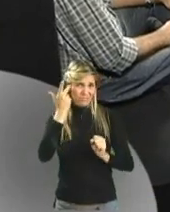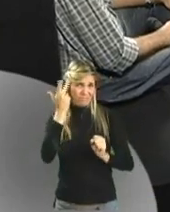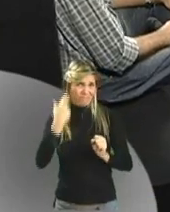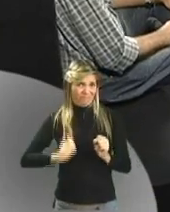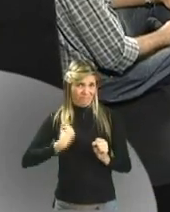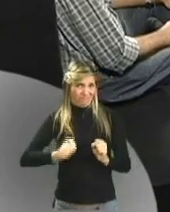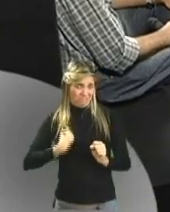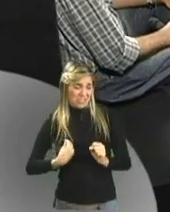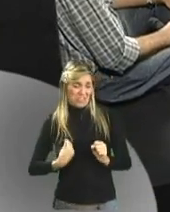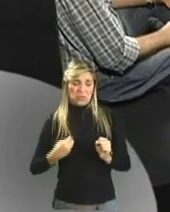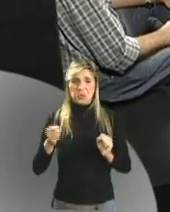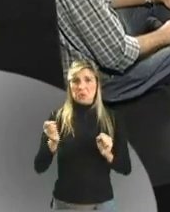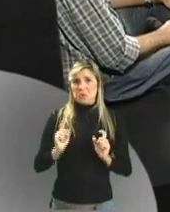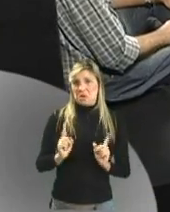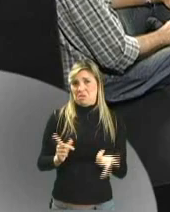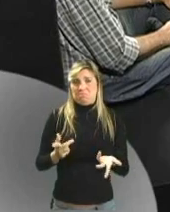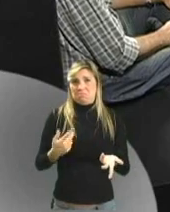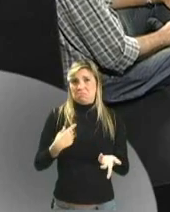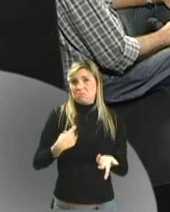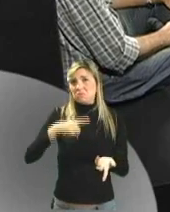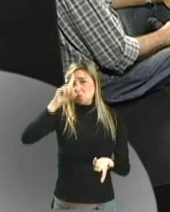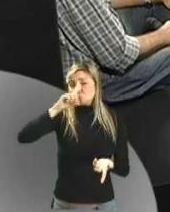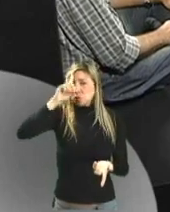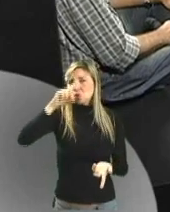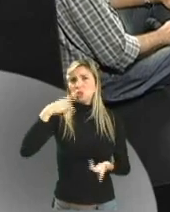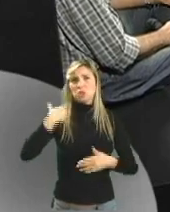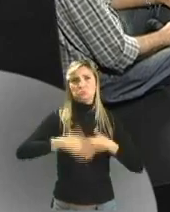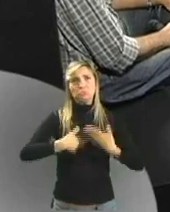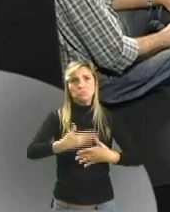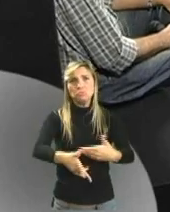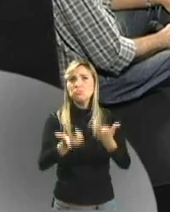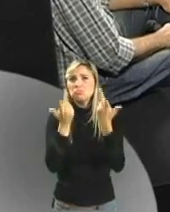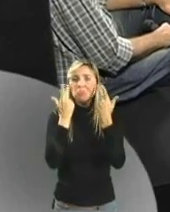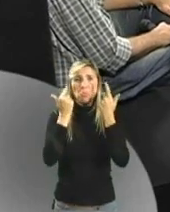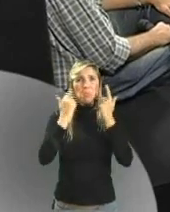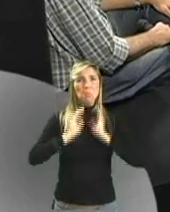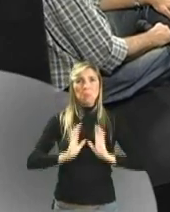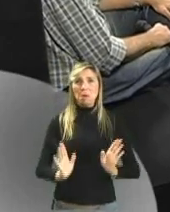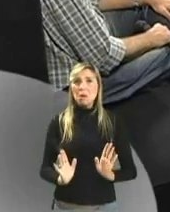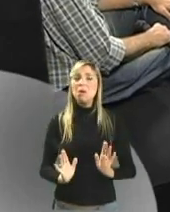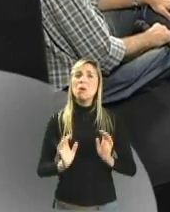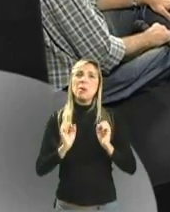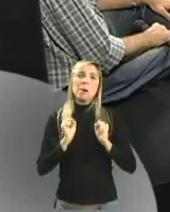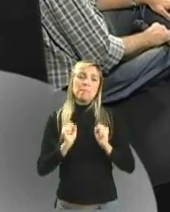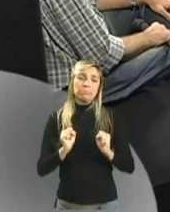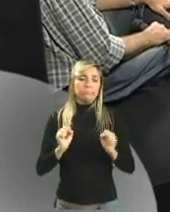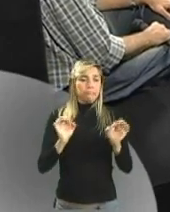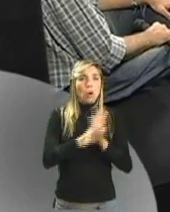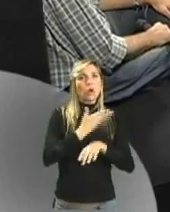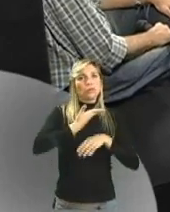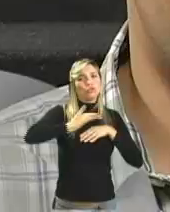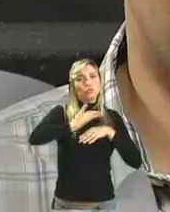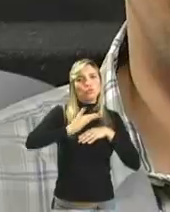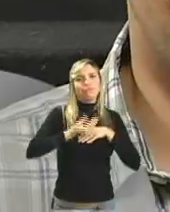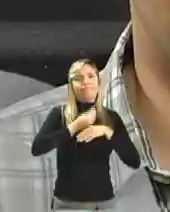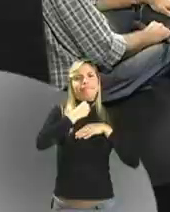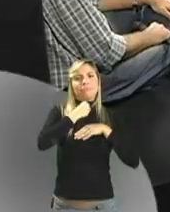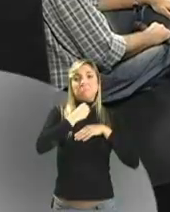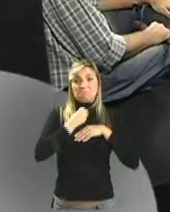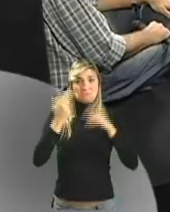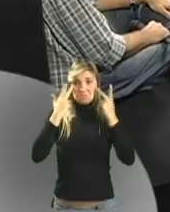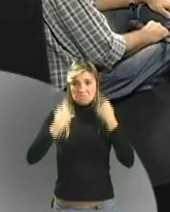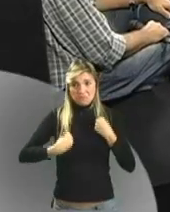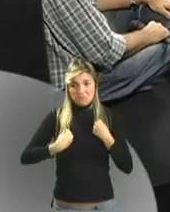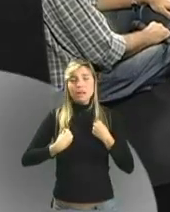pode fazer, como é que é a rotina ou como deve ser o cotidiano dessa pessoa pós a cirurgia. Bem, ele